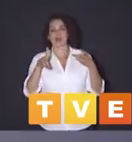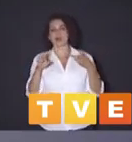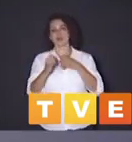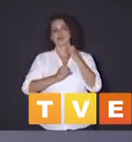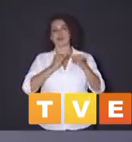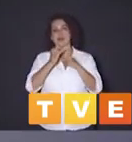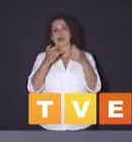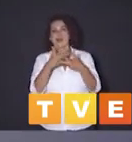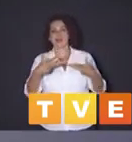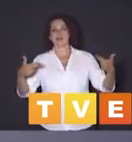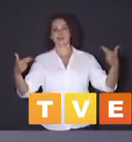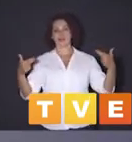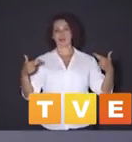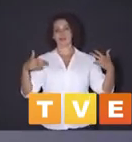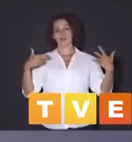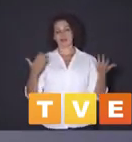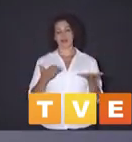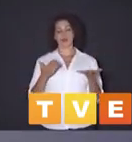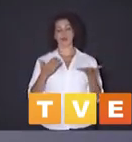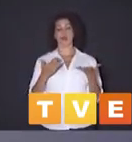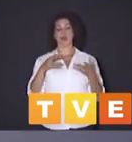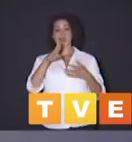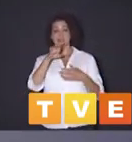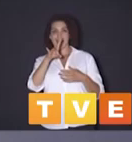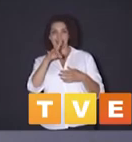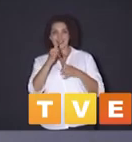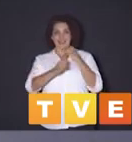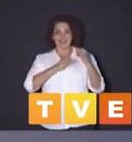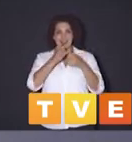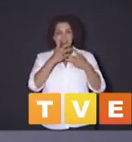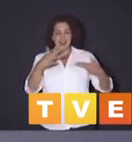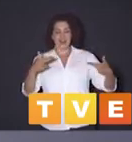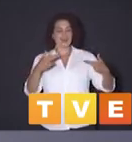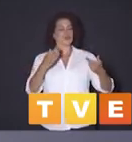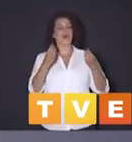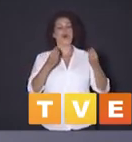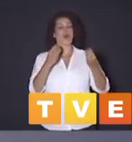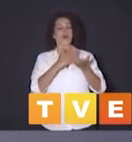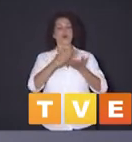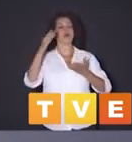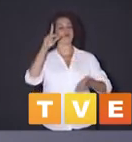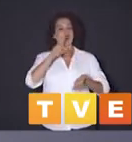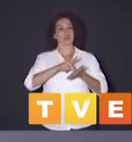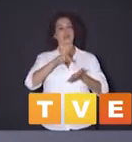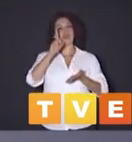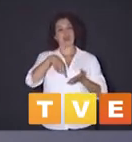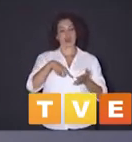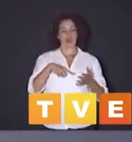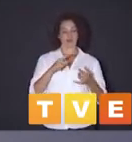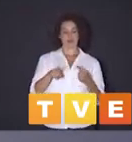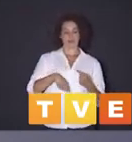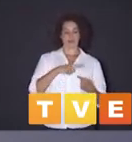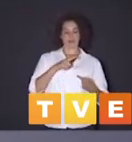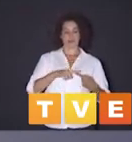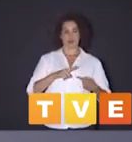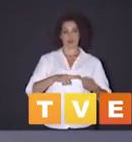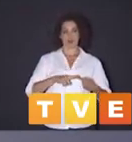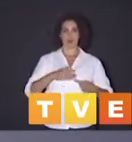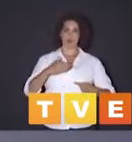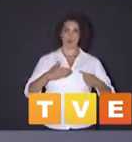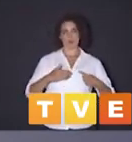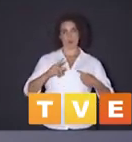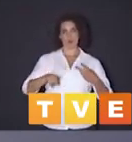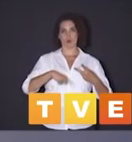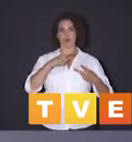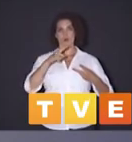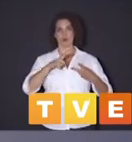constrói a verdade na rede é começa nos robôs a camada orgânica tenham esse box e nas instituições têm as forças